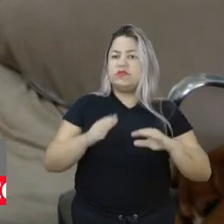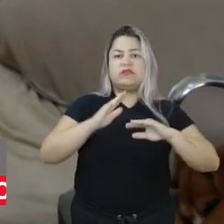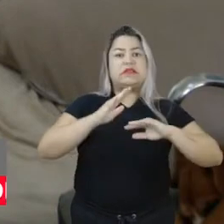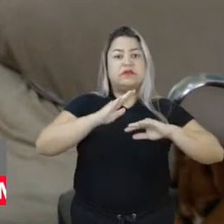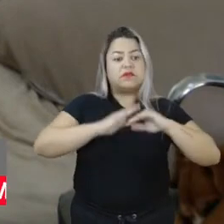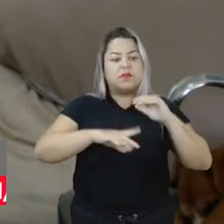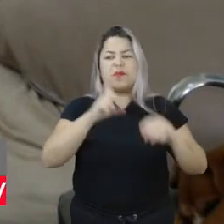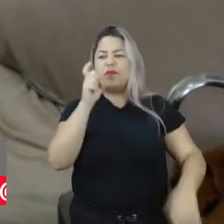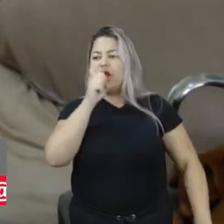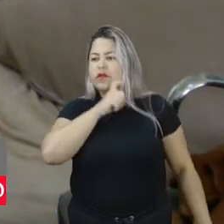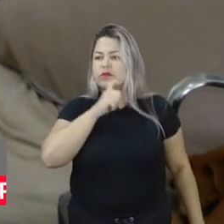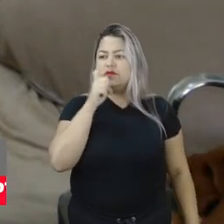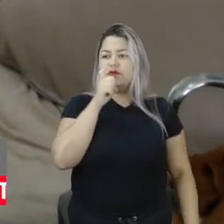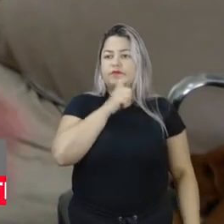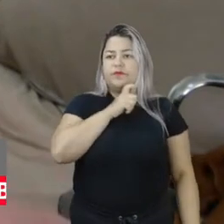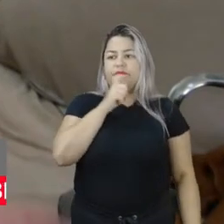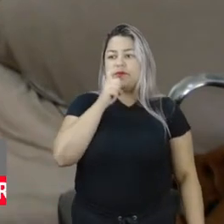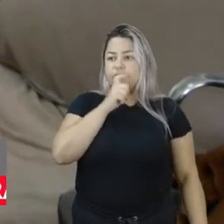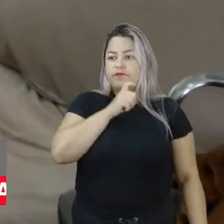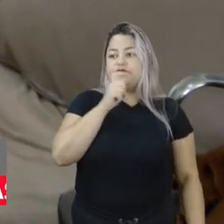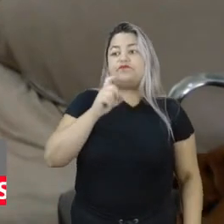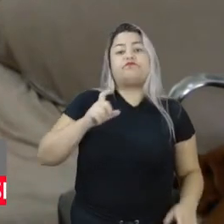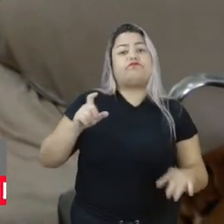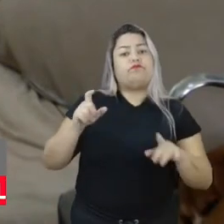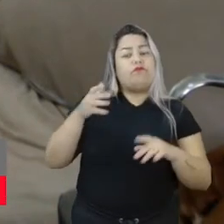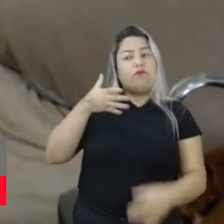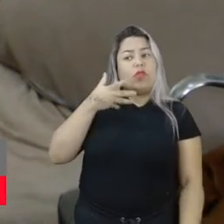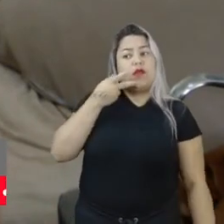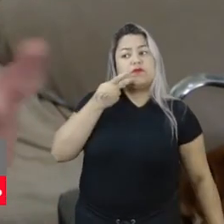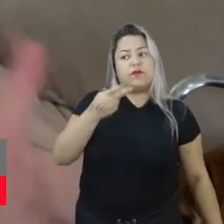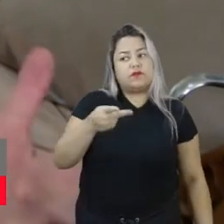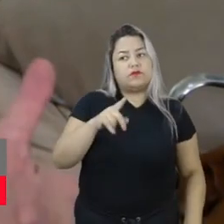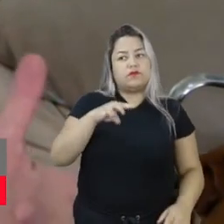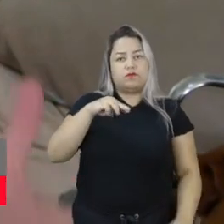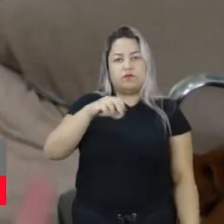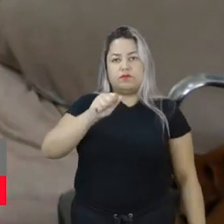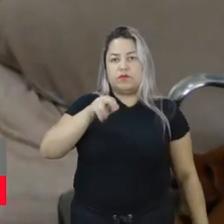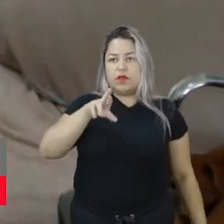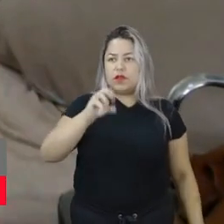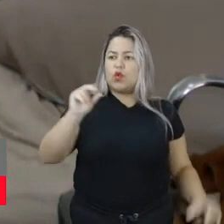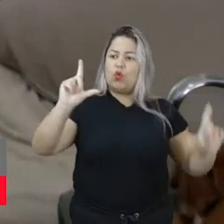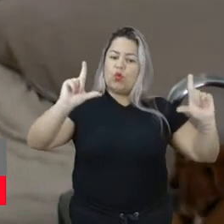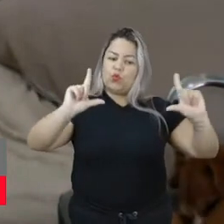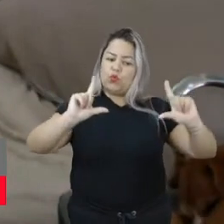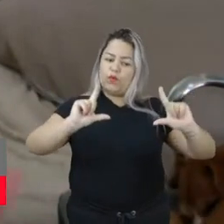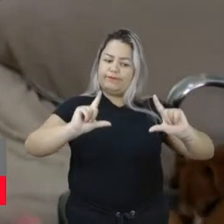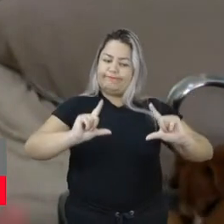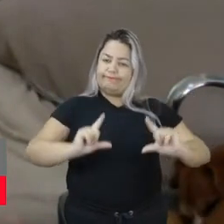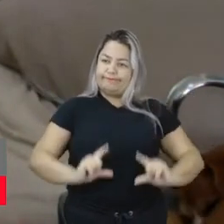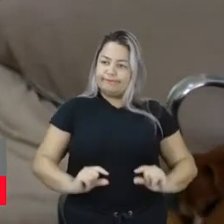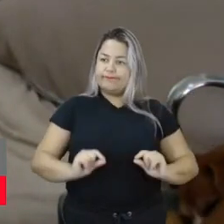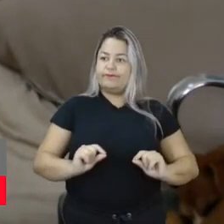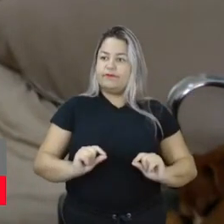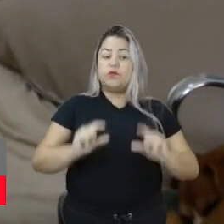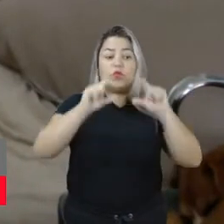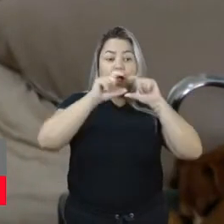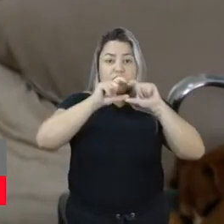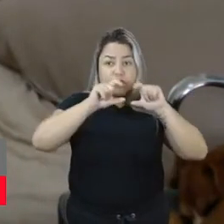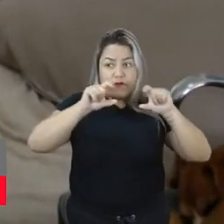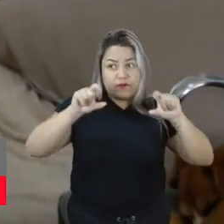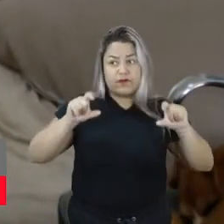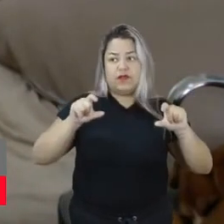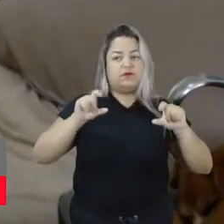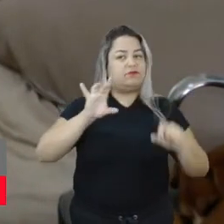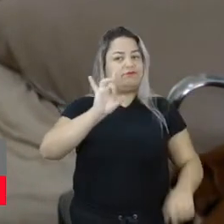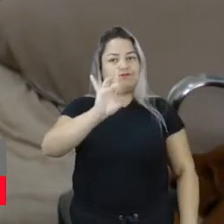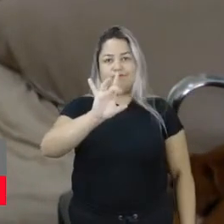e mentirosas no conteúdo. Isso, as palavras do Mauro Vieira. Ou seja, ele resumiu tudo em uma só frase, né? Mas não foi só